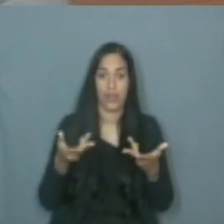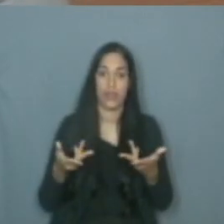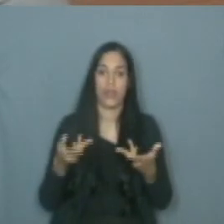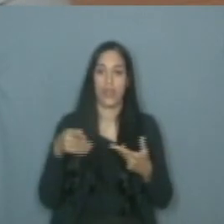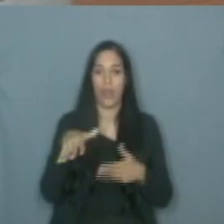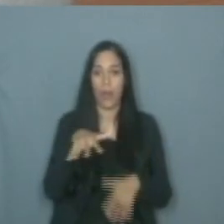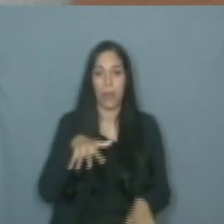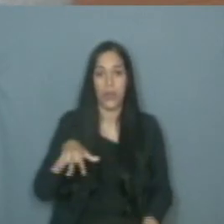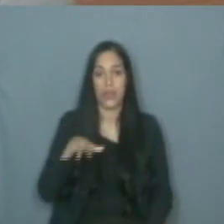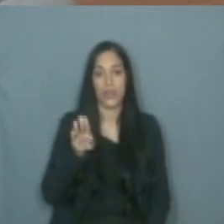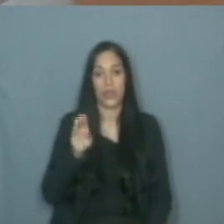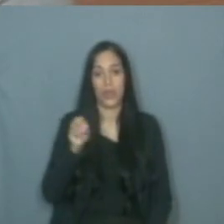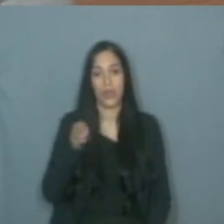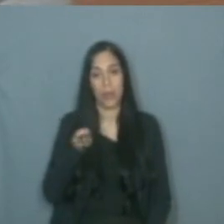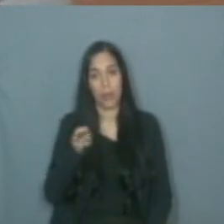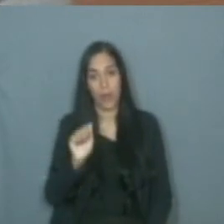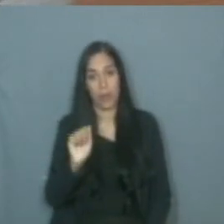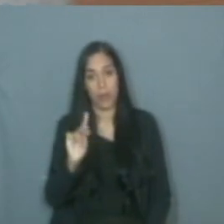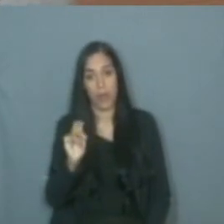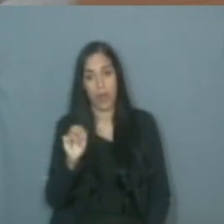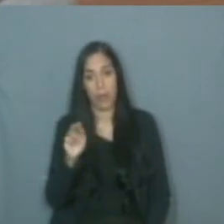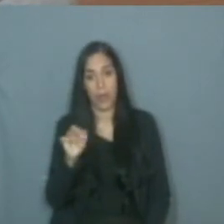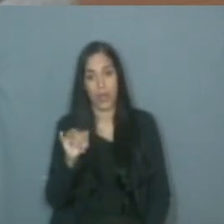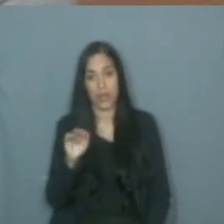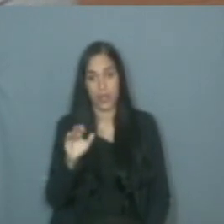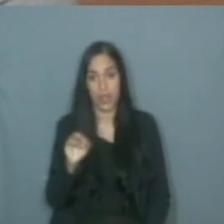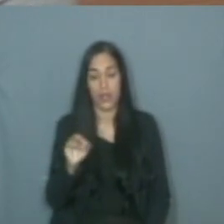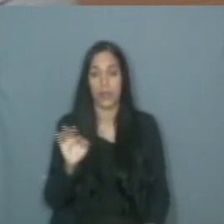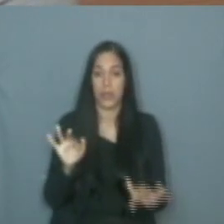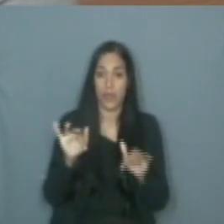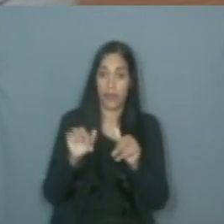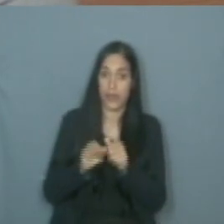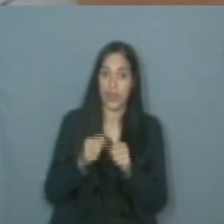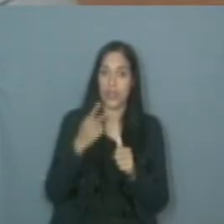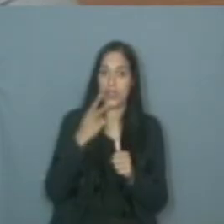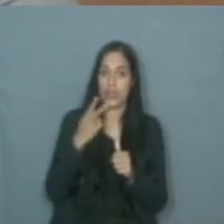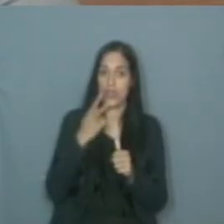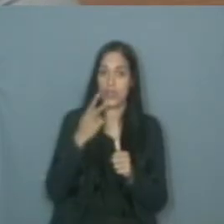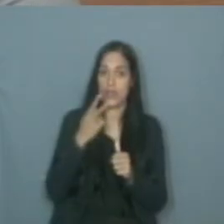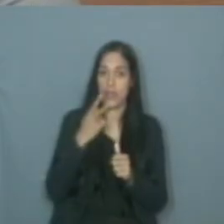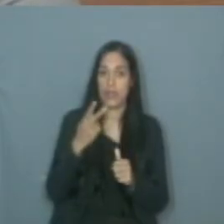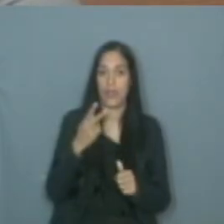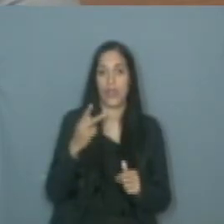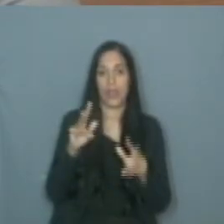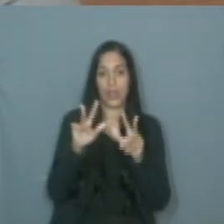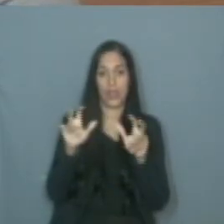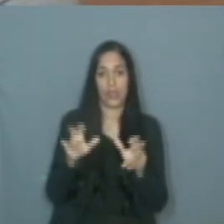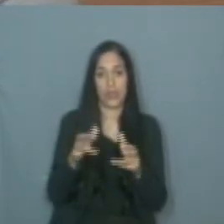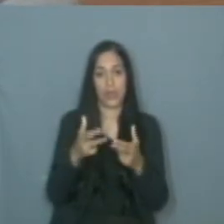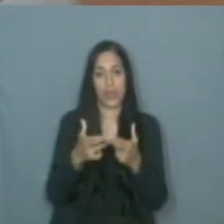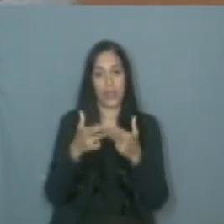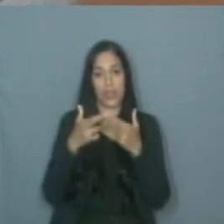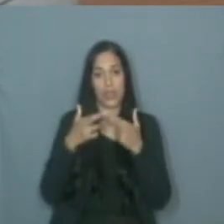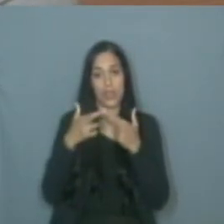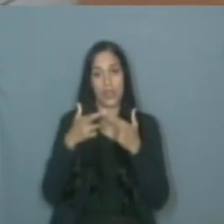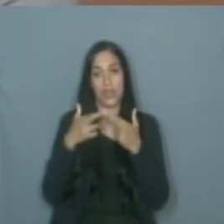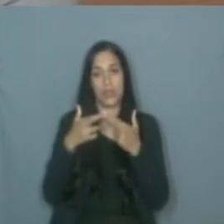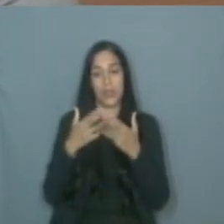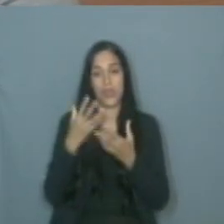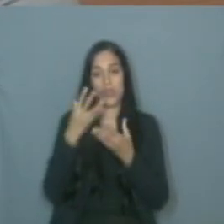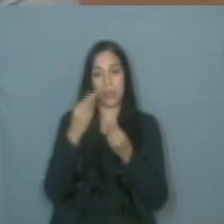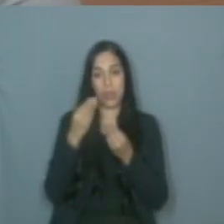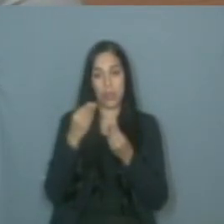bomba do Demetério. E para finalizar, presidente, e agora sim, a gente vai falar só um pouco mais, porque são requerimentos